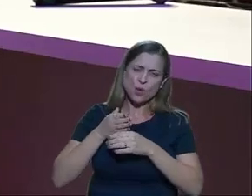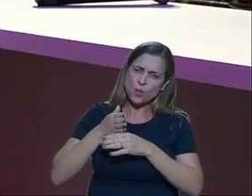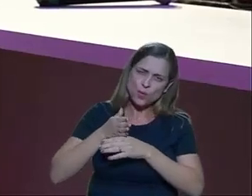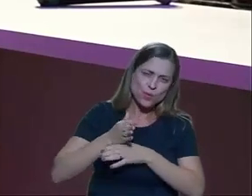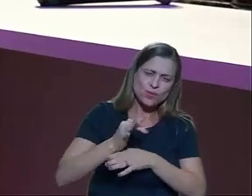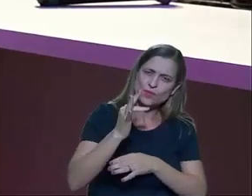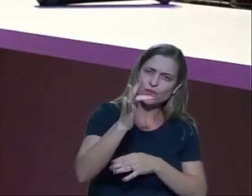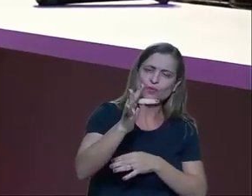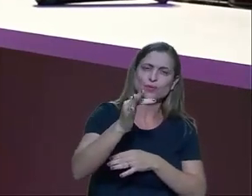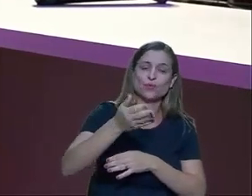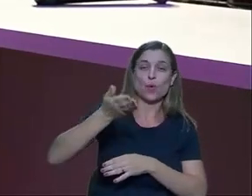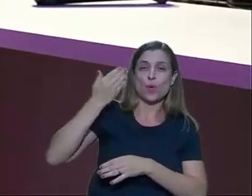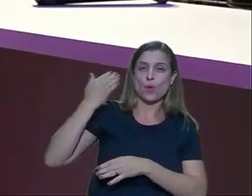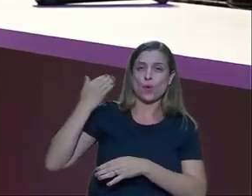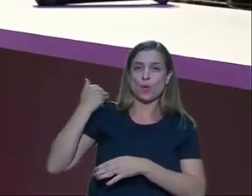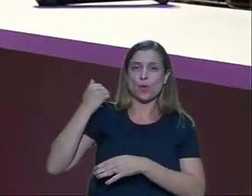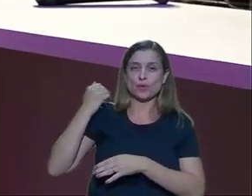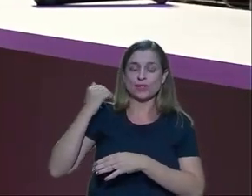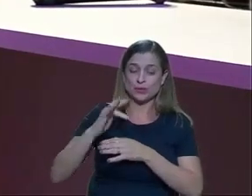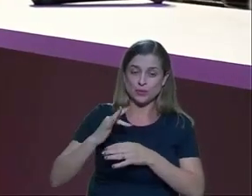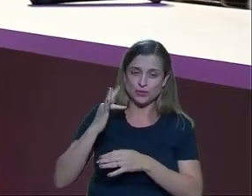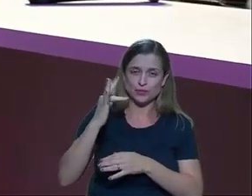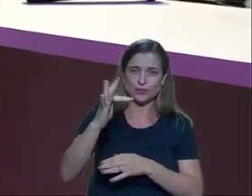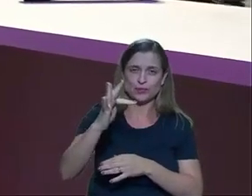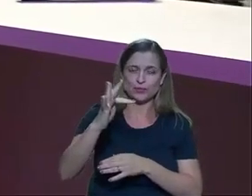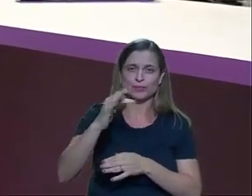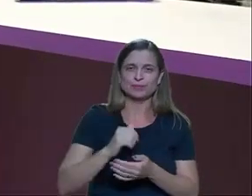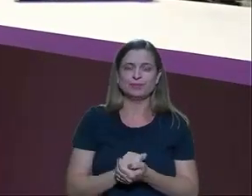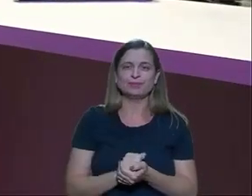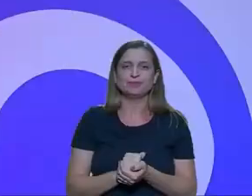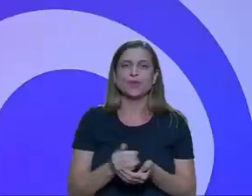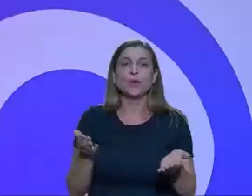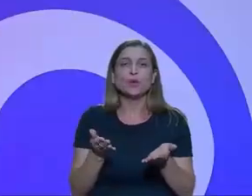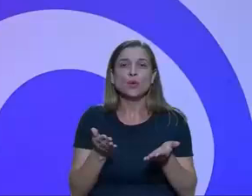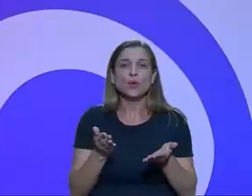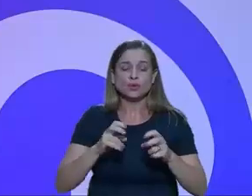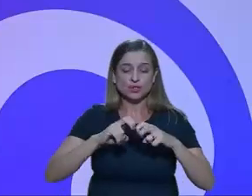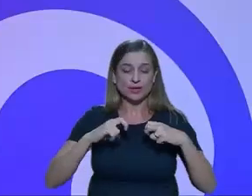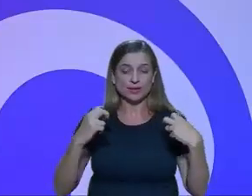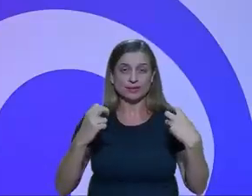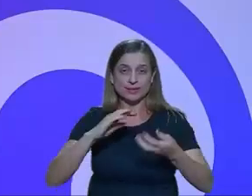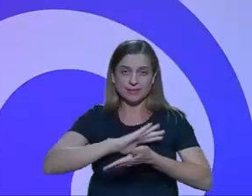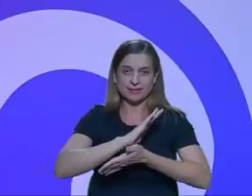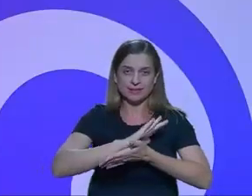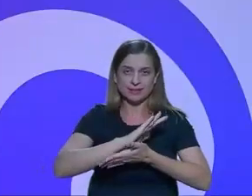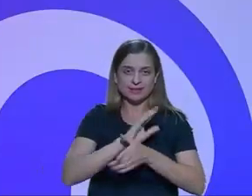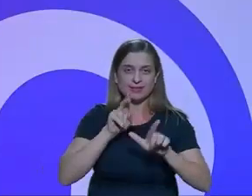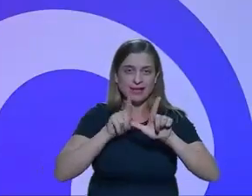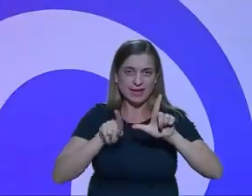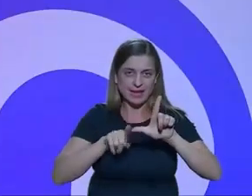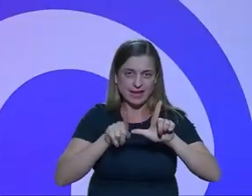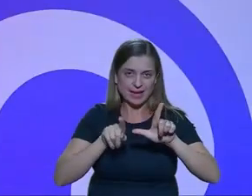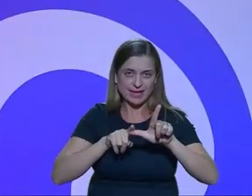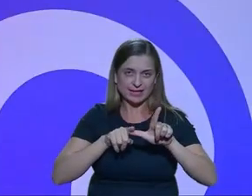preservando o ontem, iluminando o amanhã. Hoje, a Academia Araxaense de Letras, o Clube